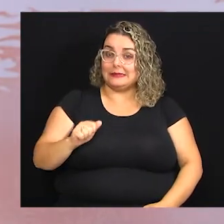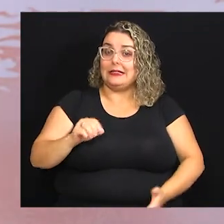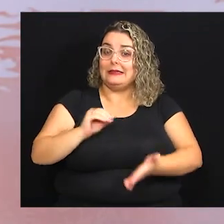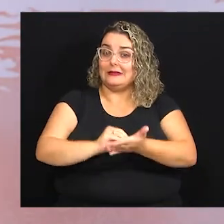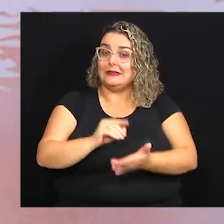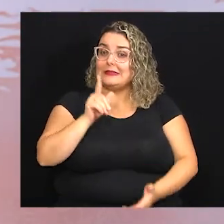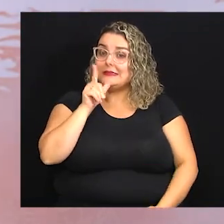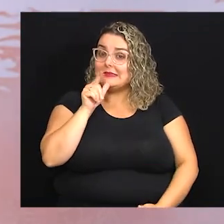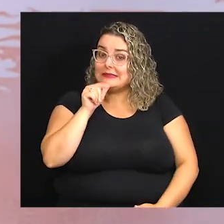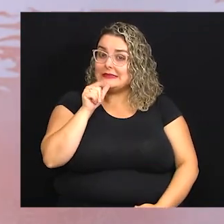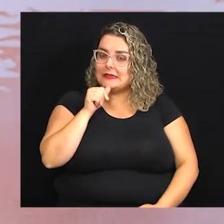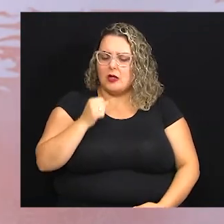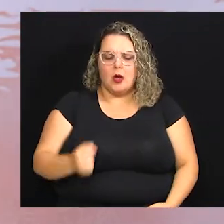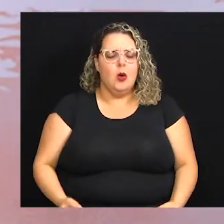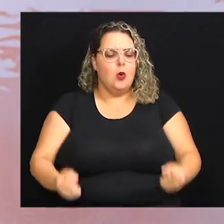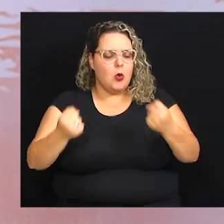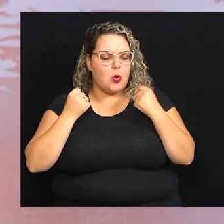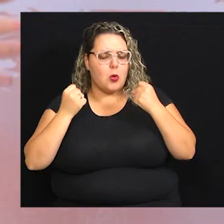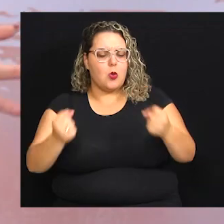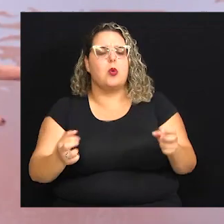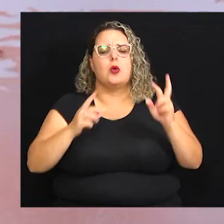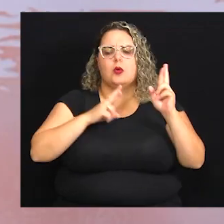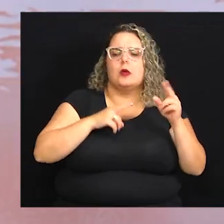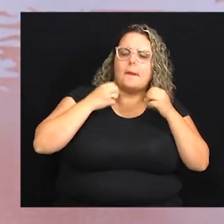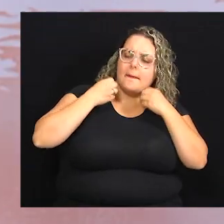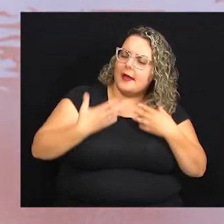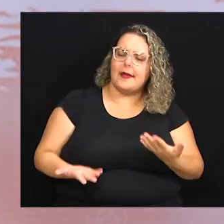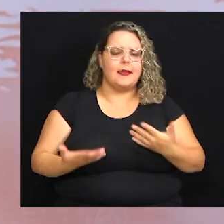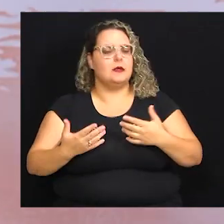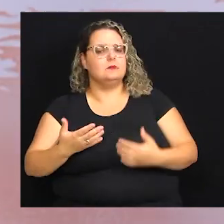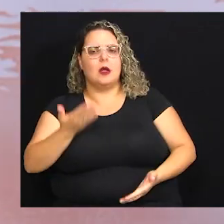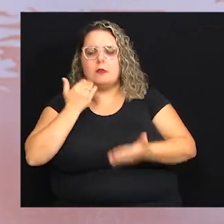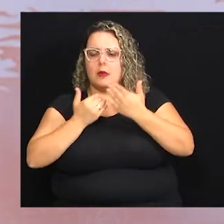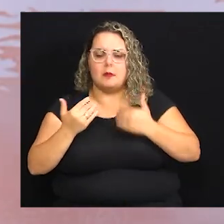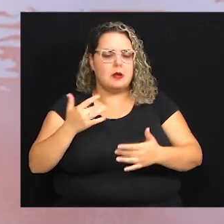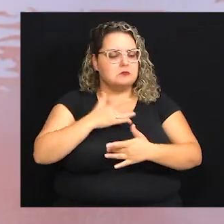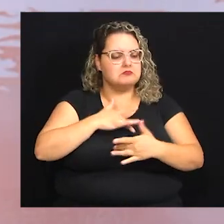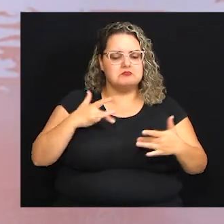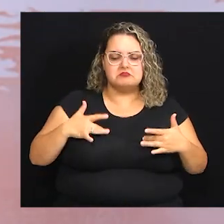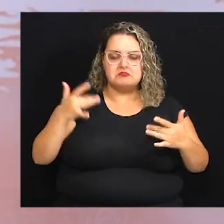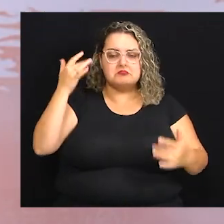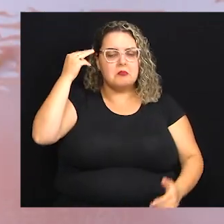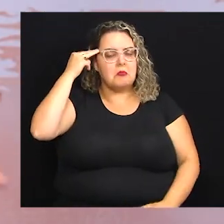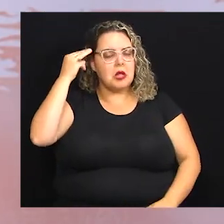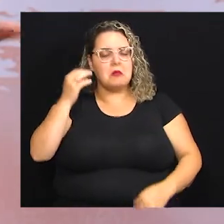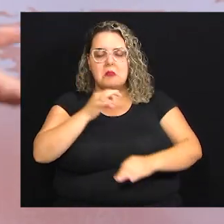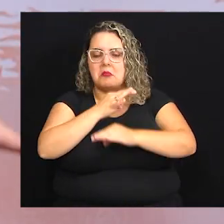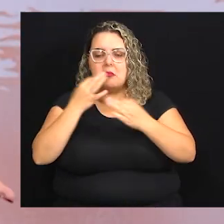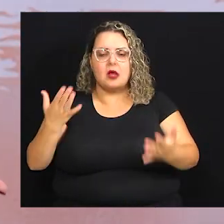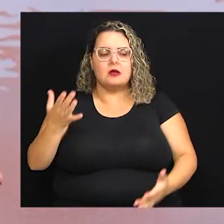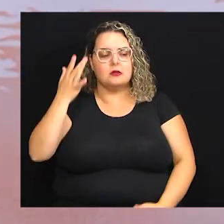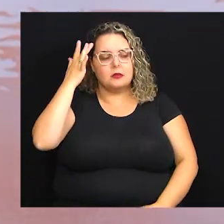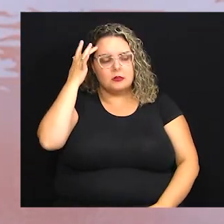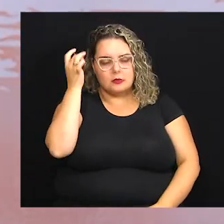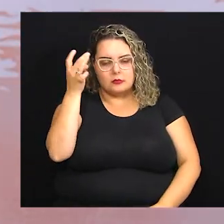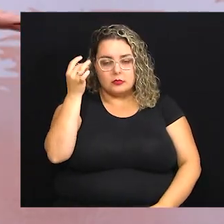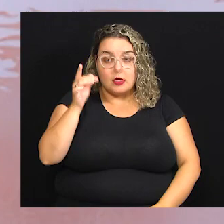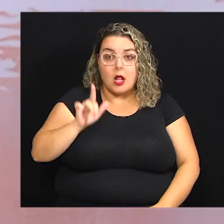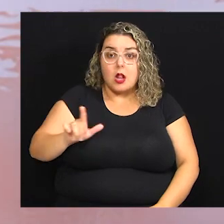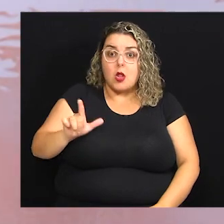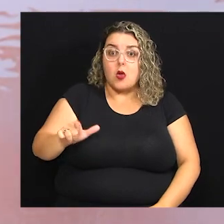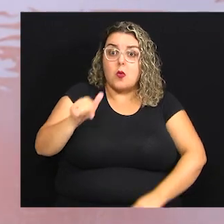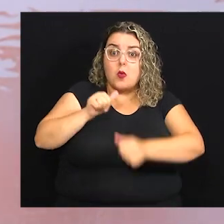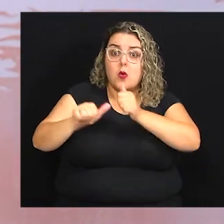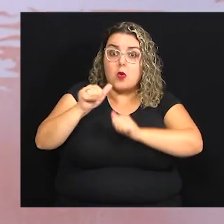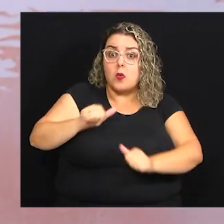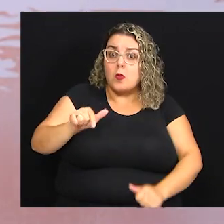de água. Aquela pessoa, ela se exercita, ela dorme bem, ela tá ali, ela tá mantendo a saúde mental em dia. Nossa, minha dor de cabeça não passa.